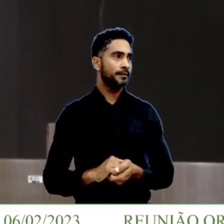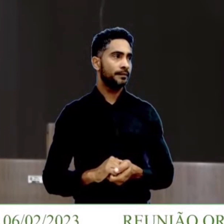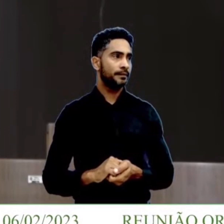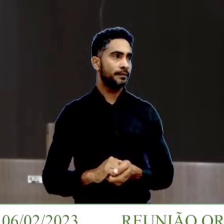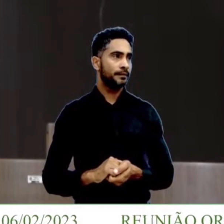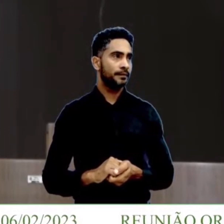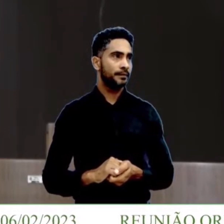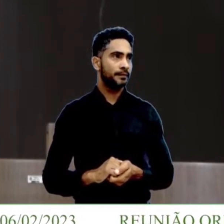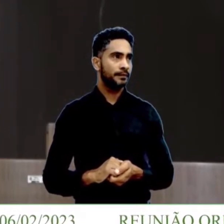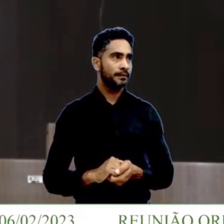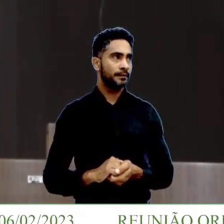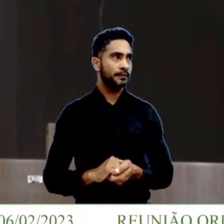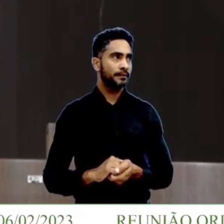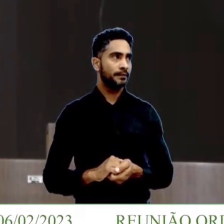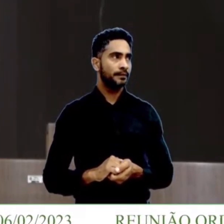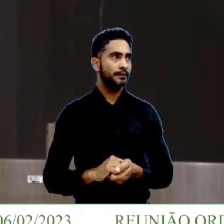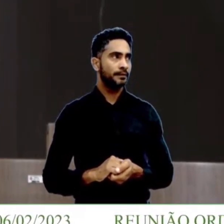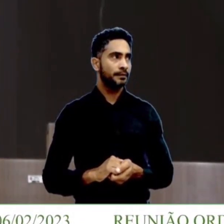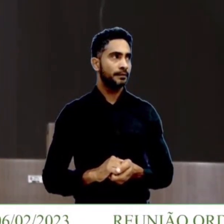Mais algum colega?